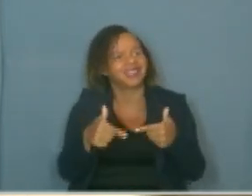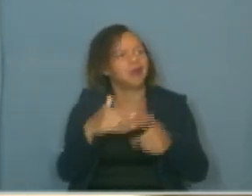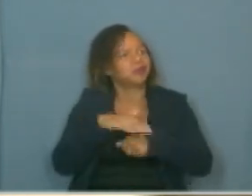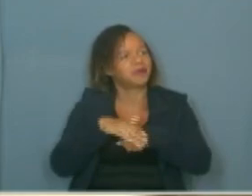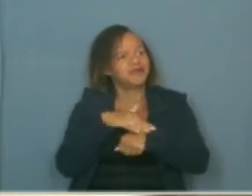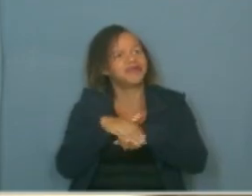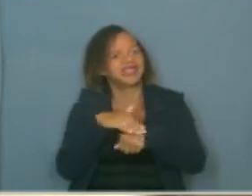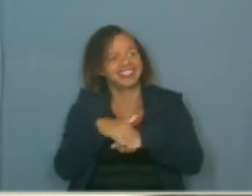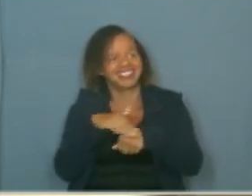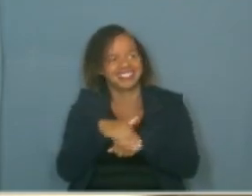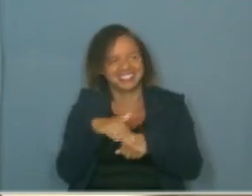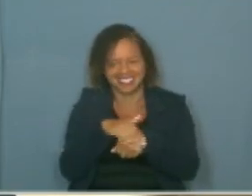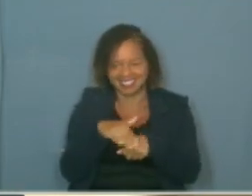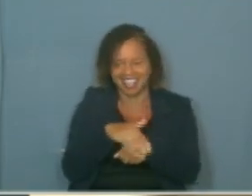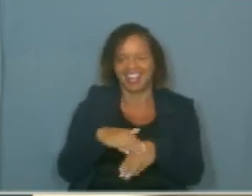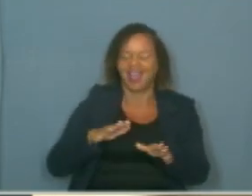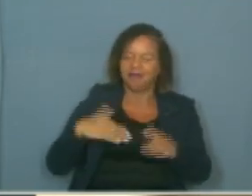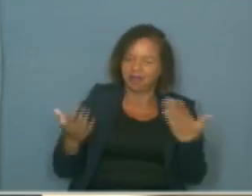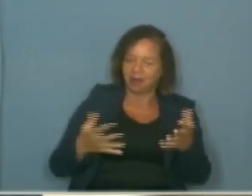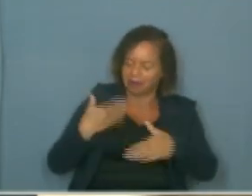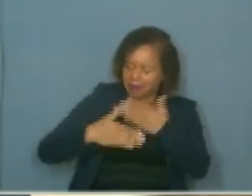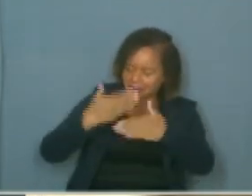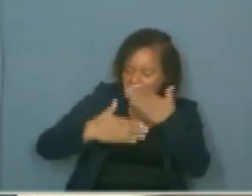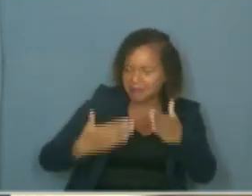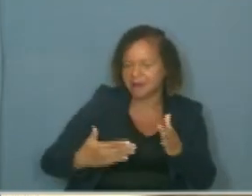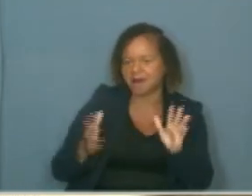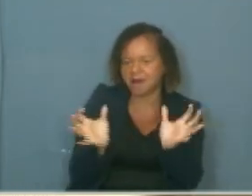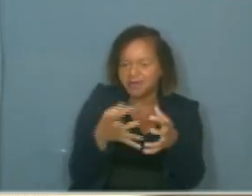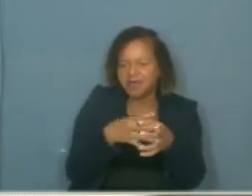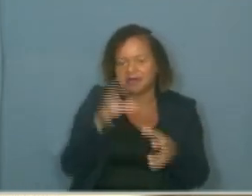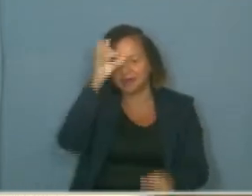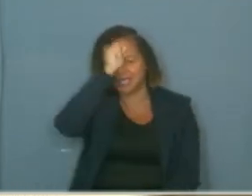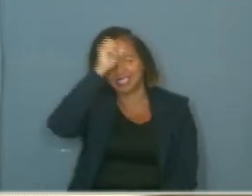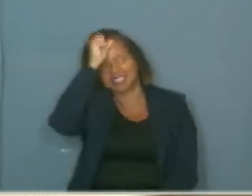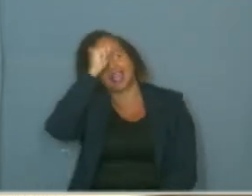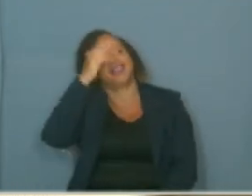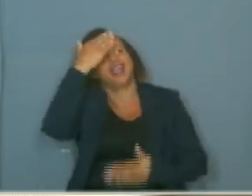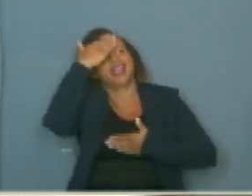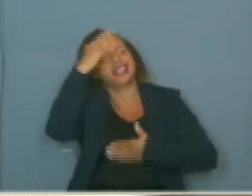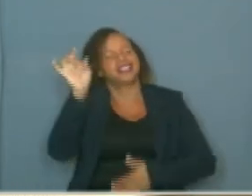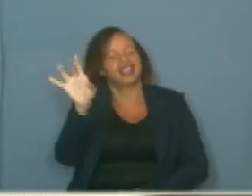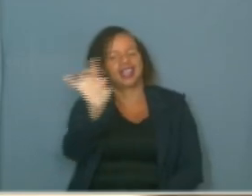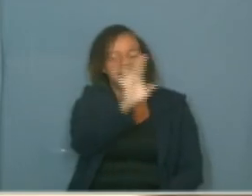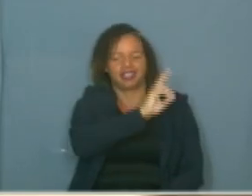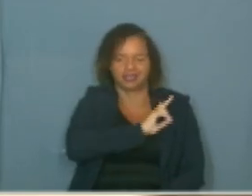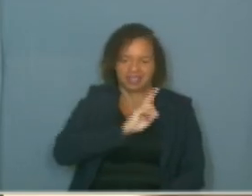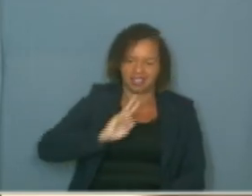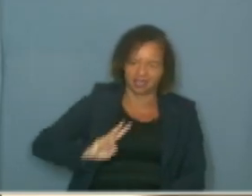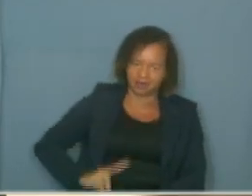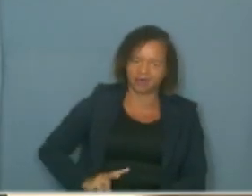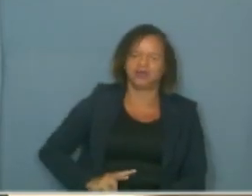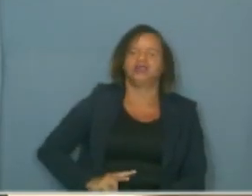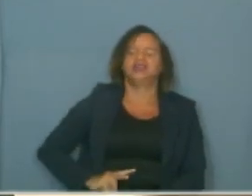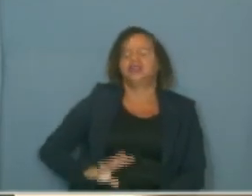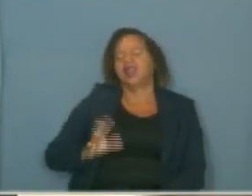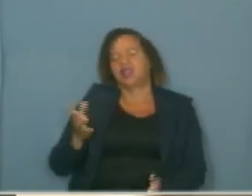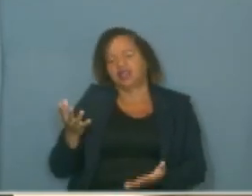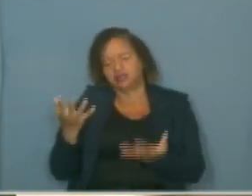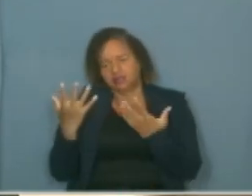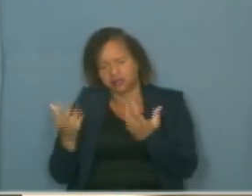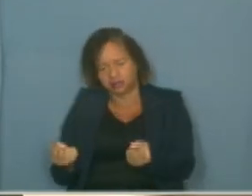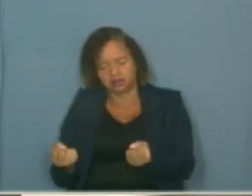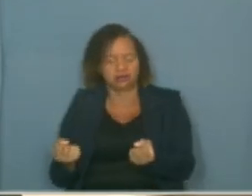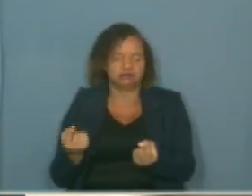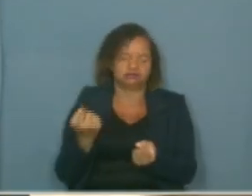muita articulação, foi muita construção coletiva, foi muito aprendizado. Agradeço a cada vereador dessa casa, signatário ou não desse